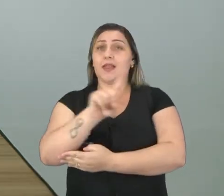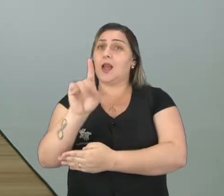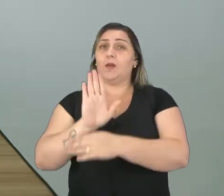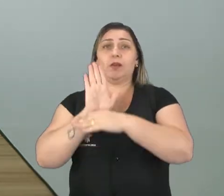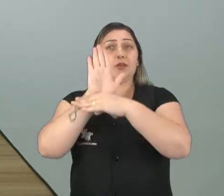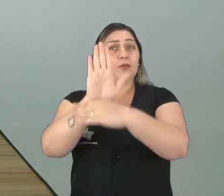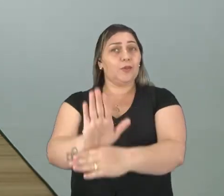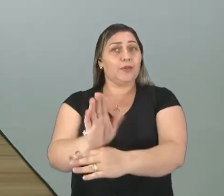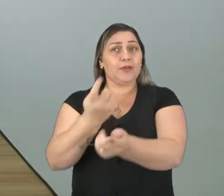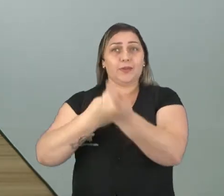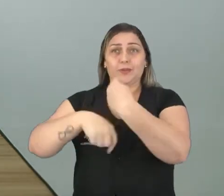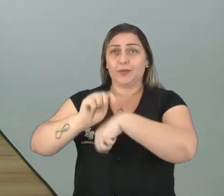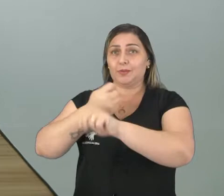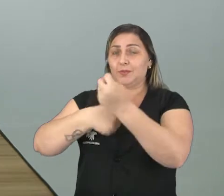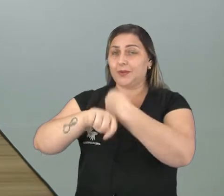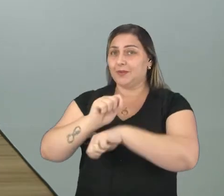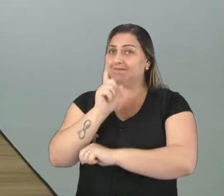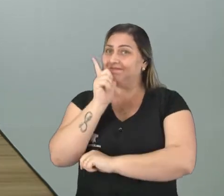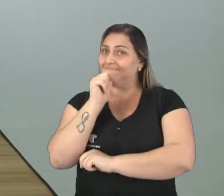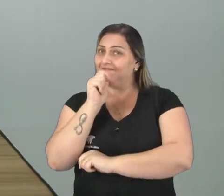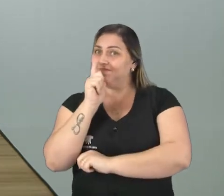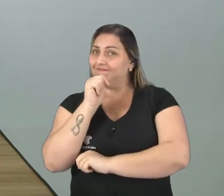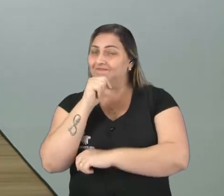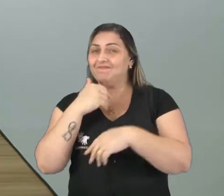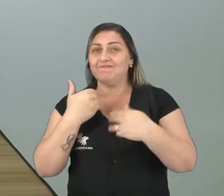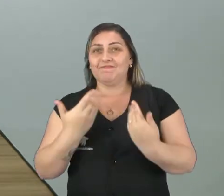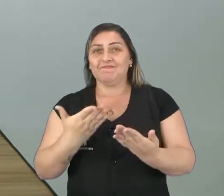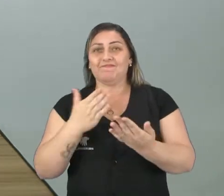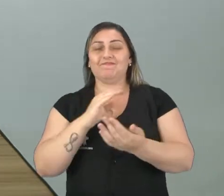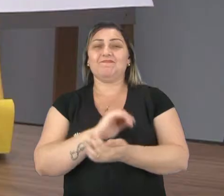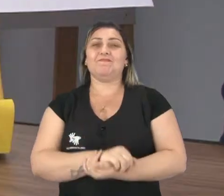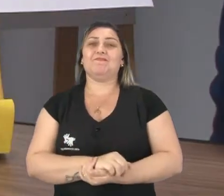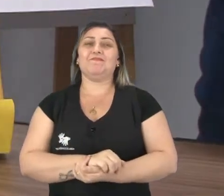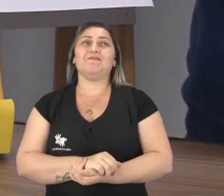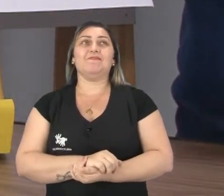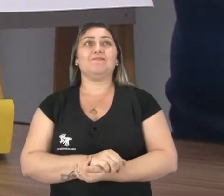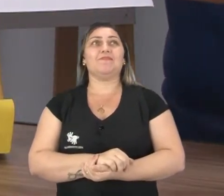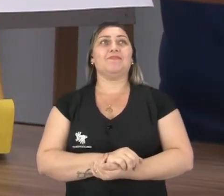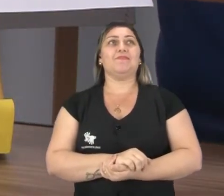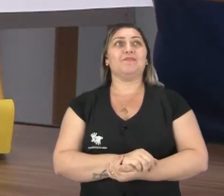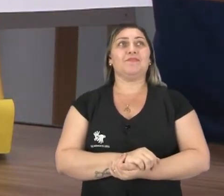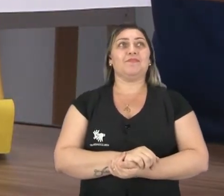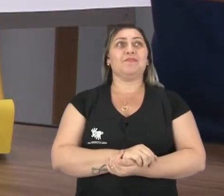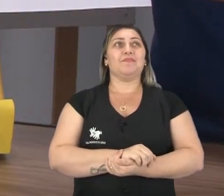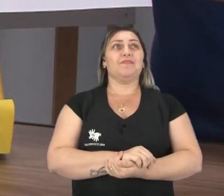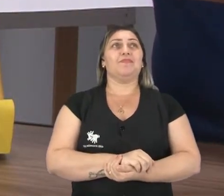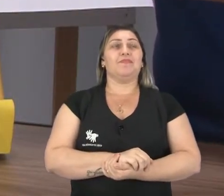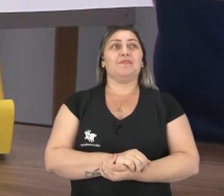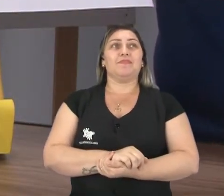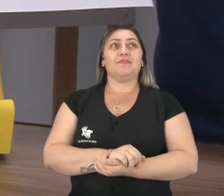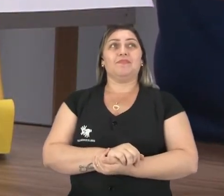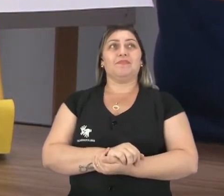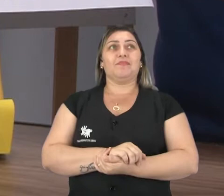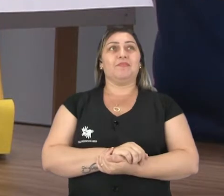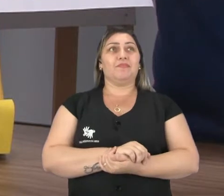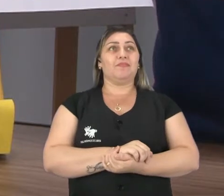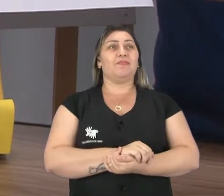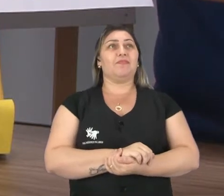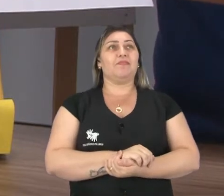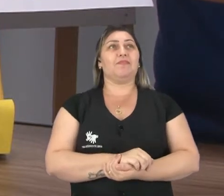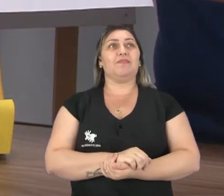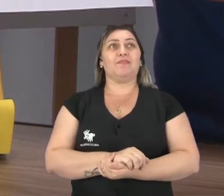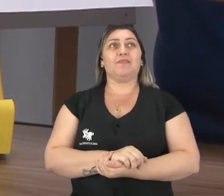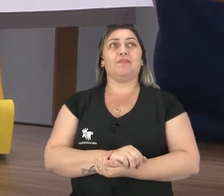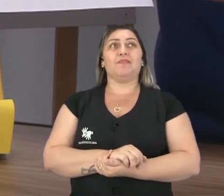na economia da água? Não, ela não ajuda. Então, vamos colocá-la